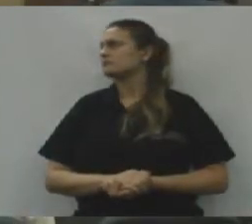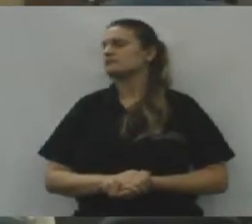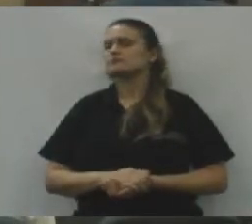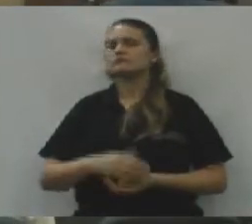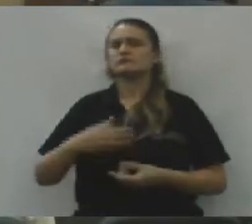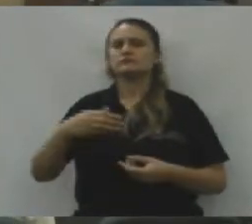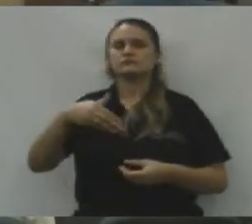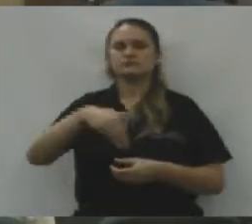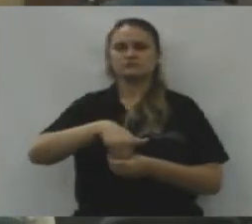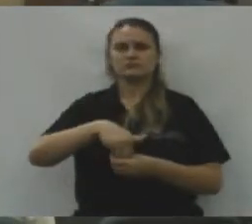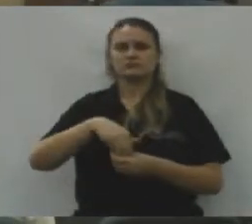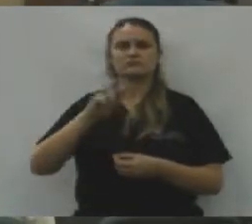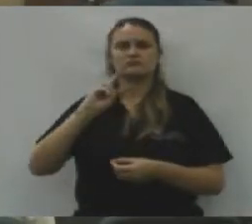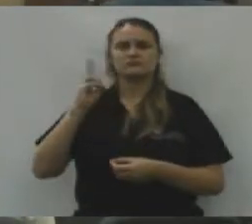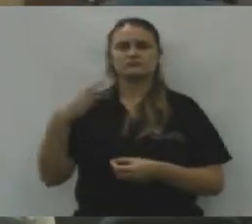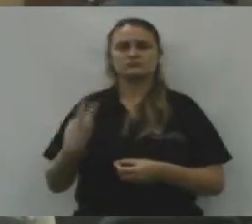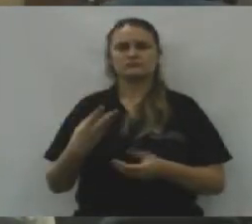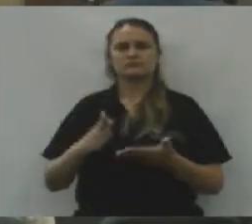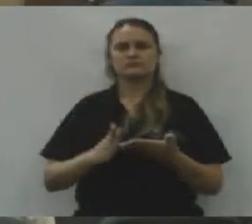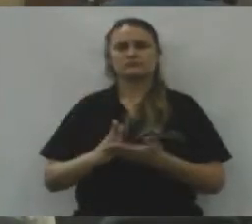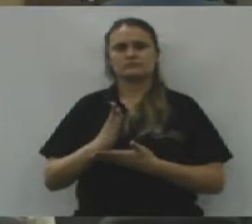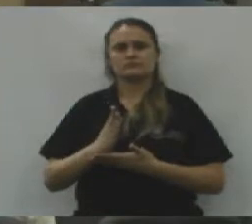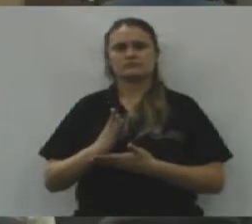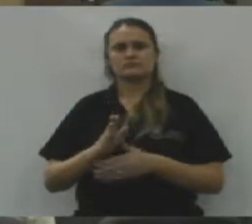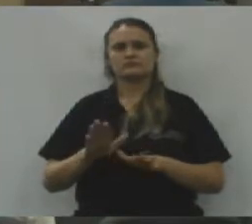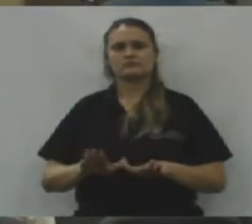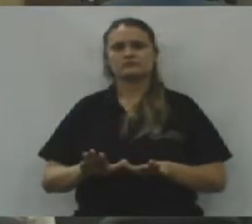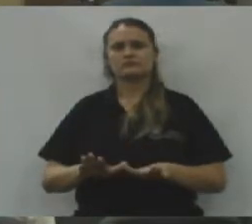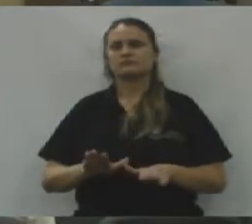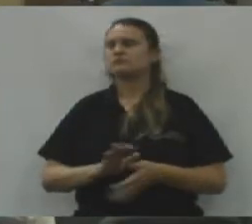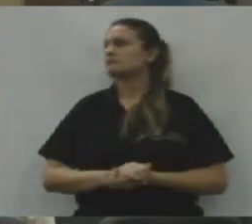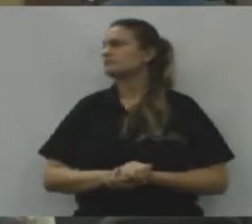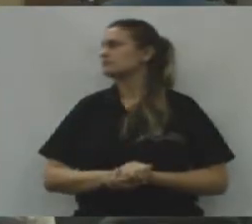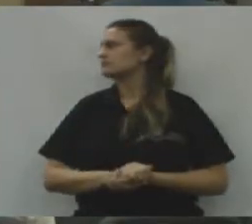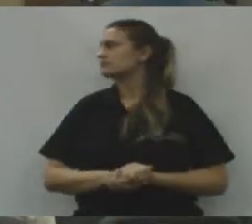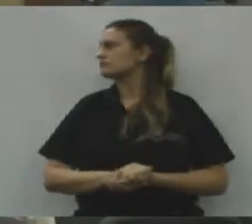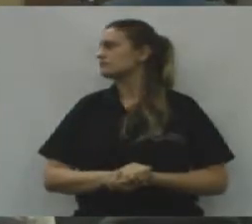Em votação, senhores vereadores que aprovam, permaneçam como estão.